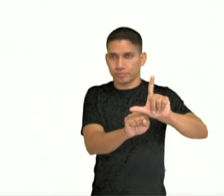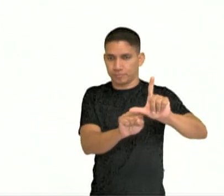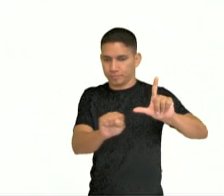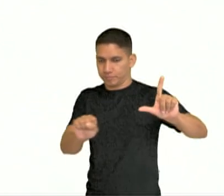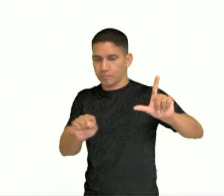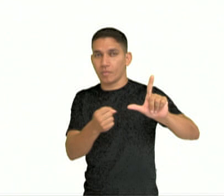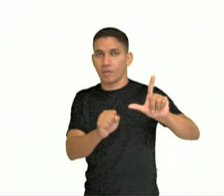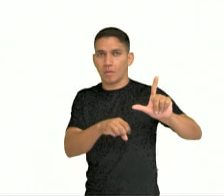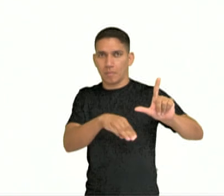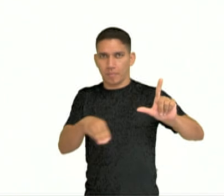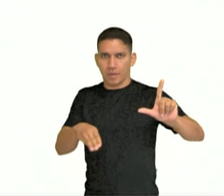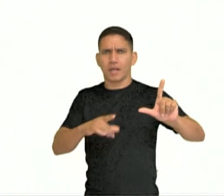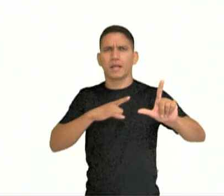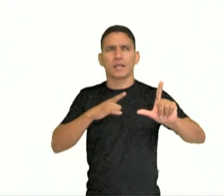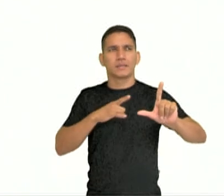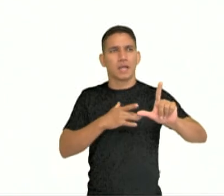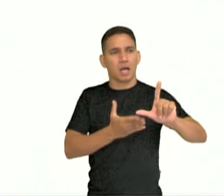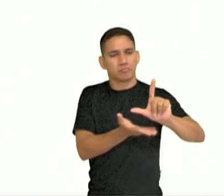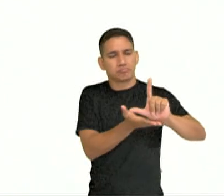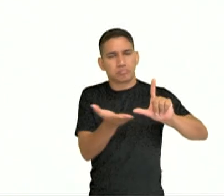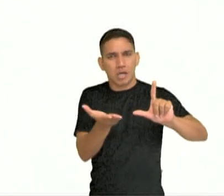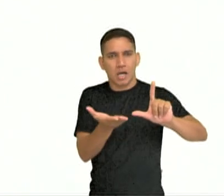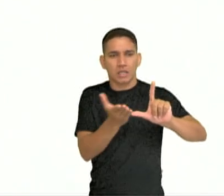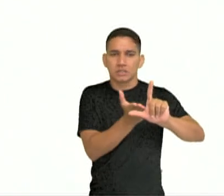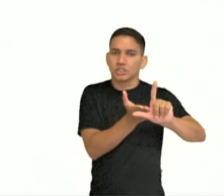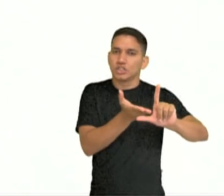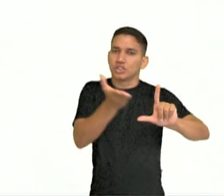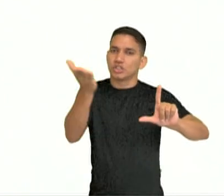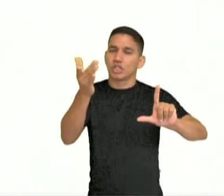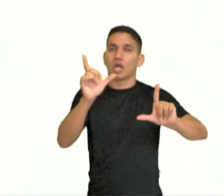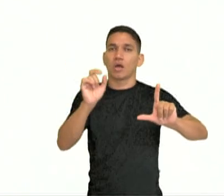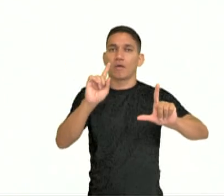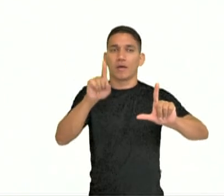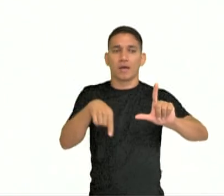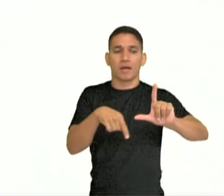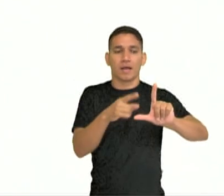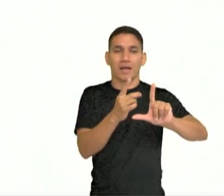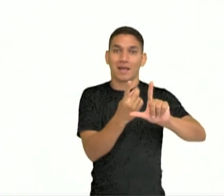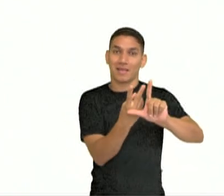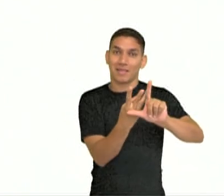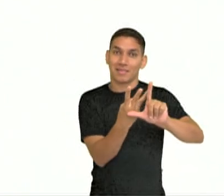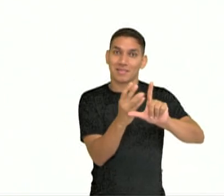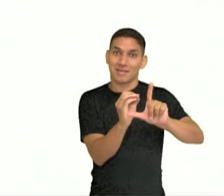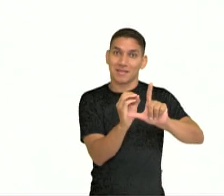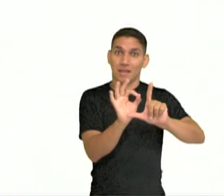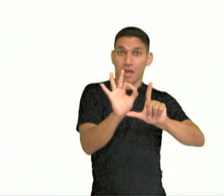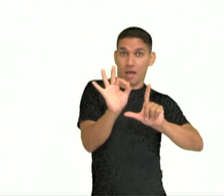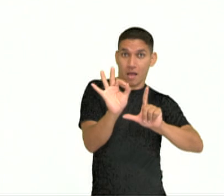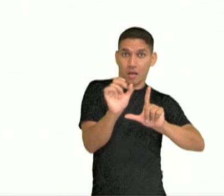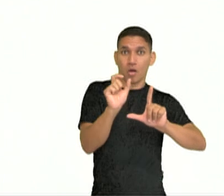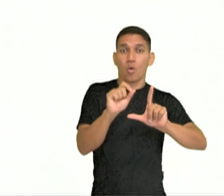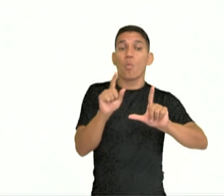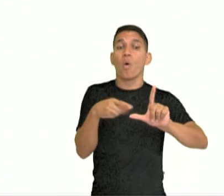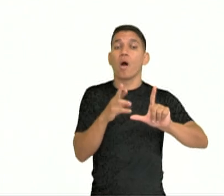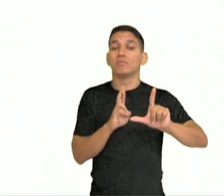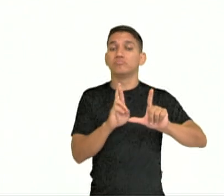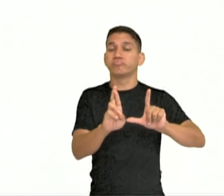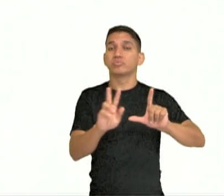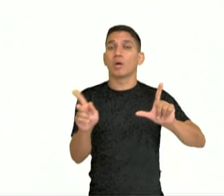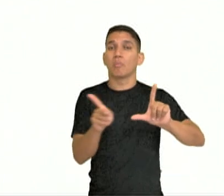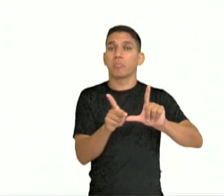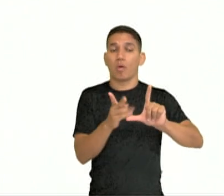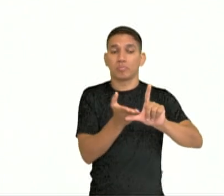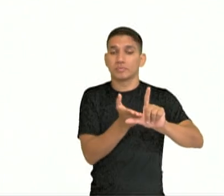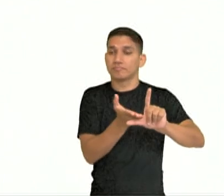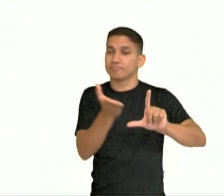diagonal desse terreno é de 30 graus, qual é o valor que mais se aproxima da